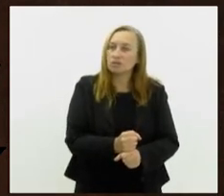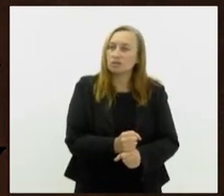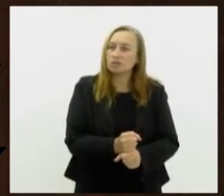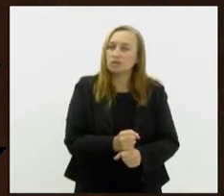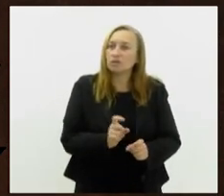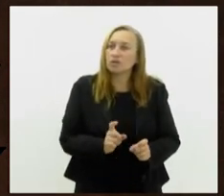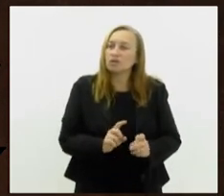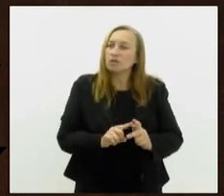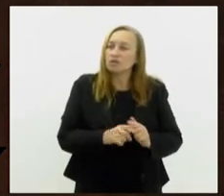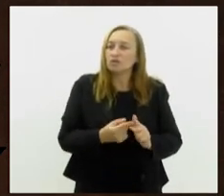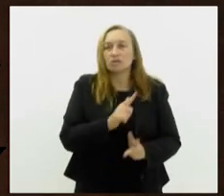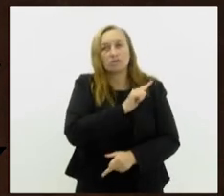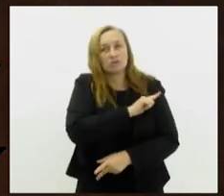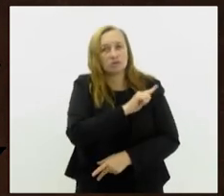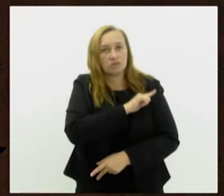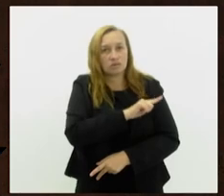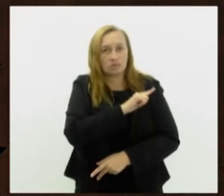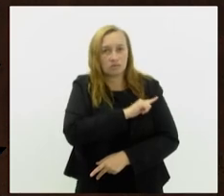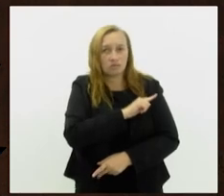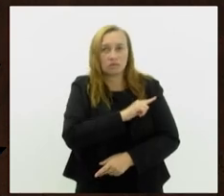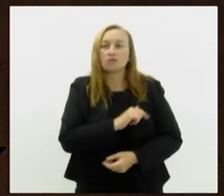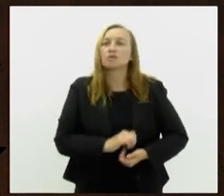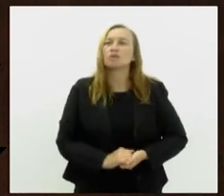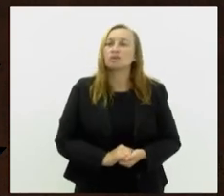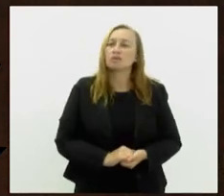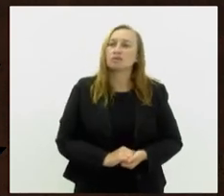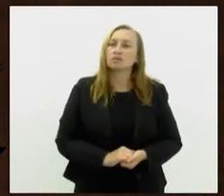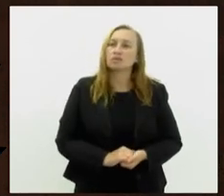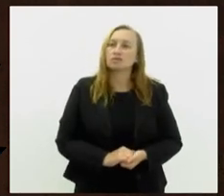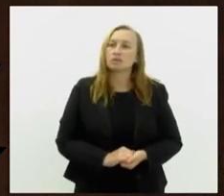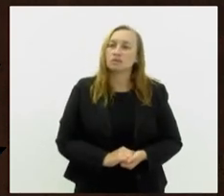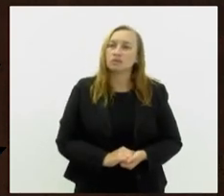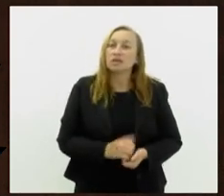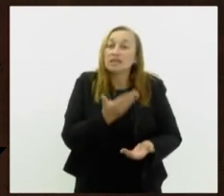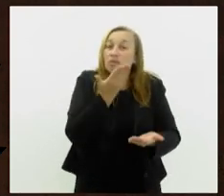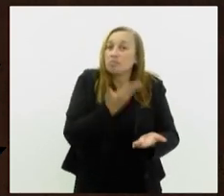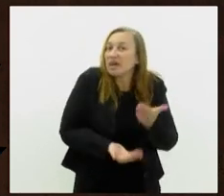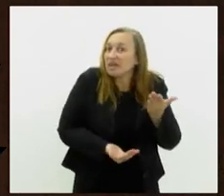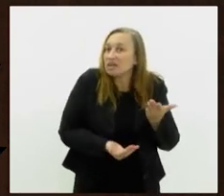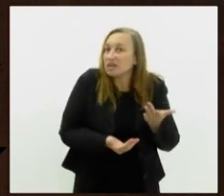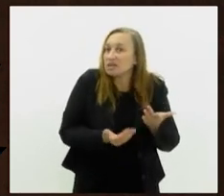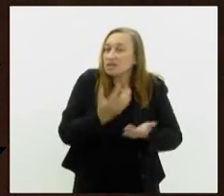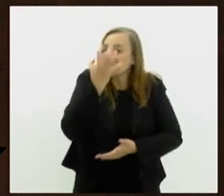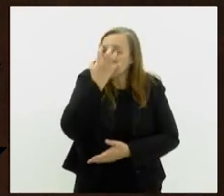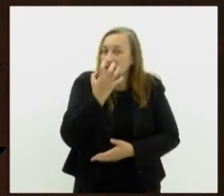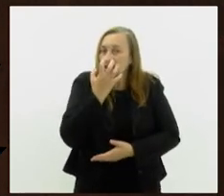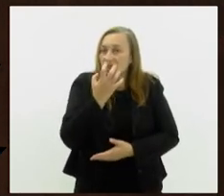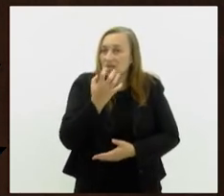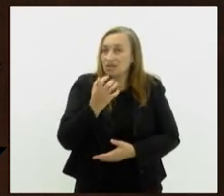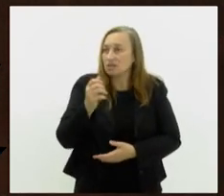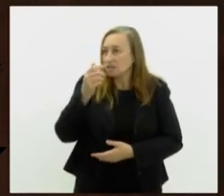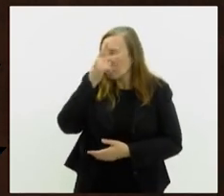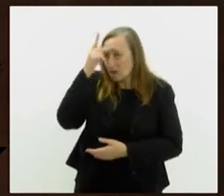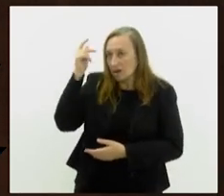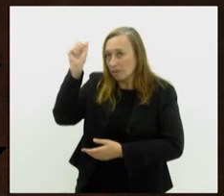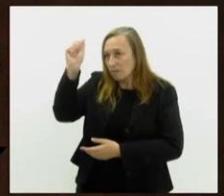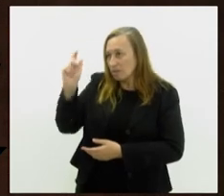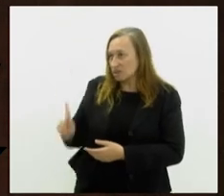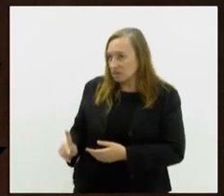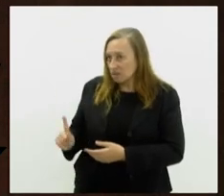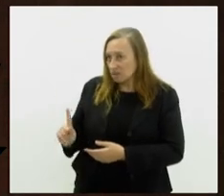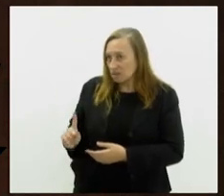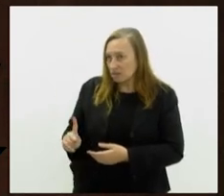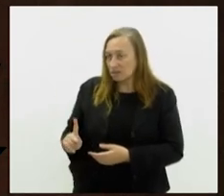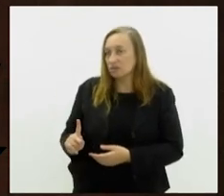de ajuste de gestão, para que essa grave perda dos aposentados, reformados e